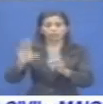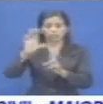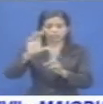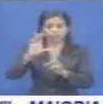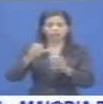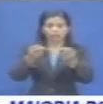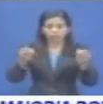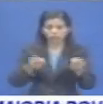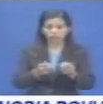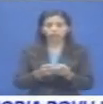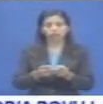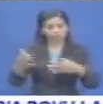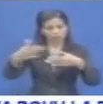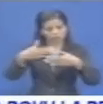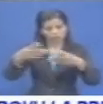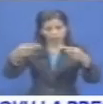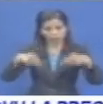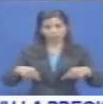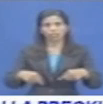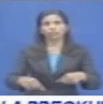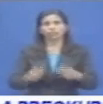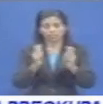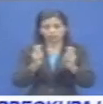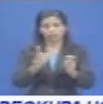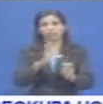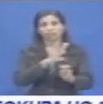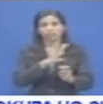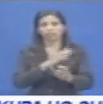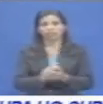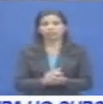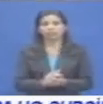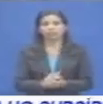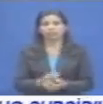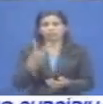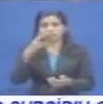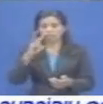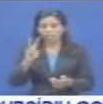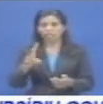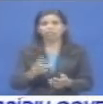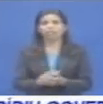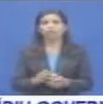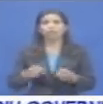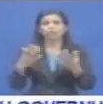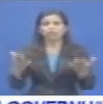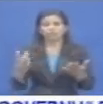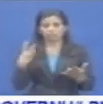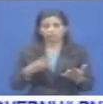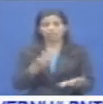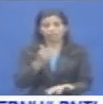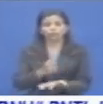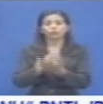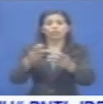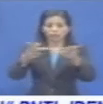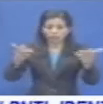lokal sira musla basic mai antam sira koko pertahan det mai be ohin chas to rasik mai ami agradece ohin sa bele suporta ohin sai tabel tau matamba itani ambiente